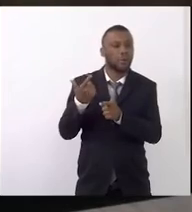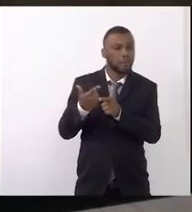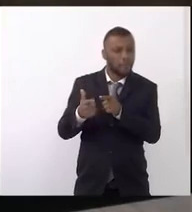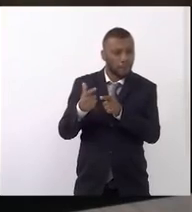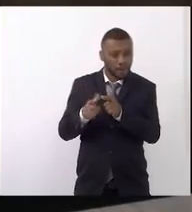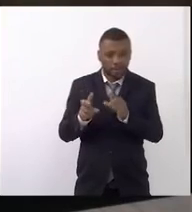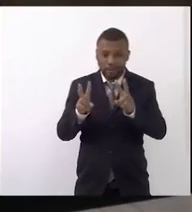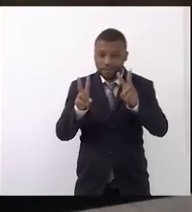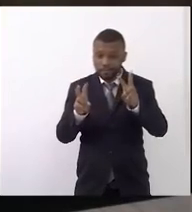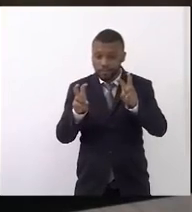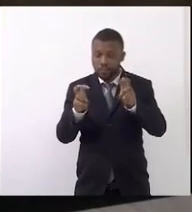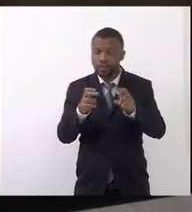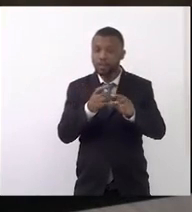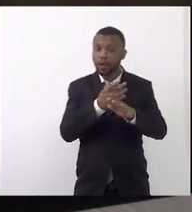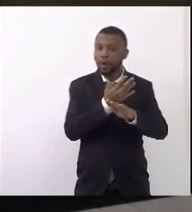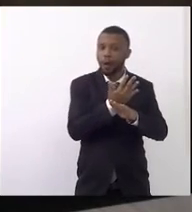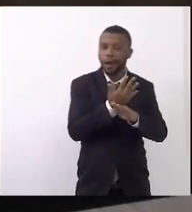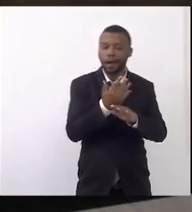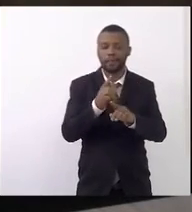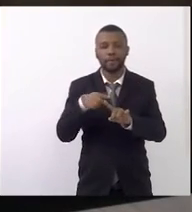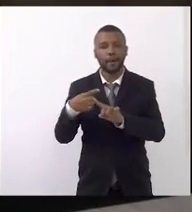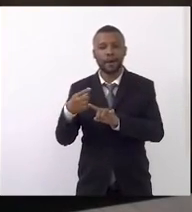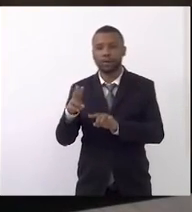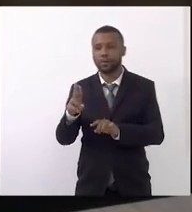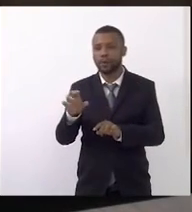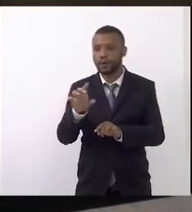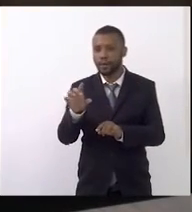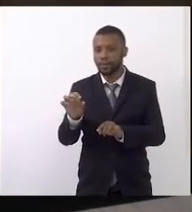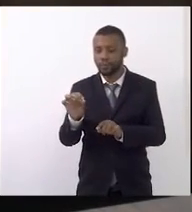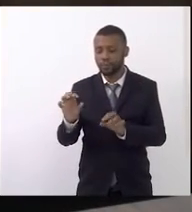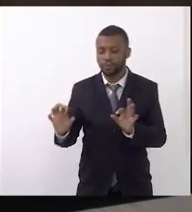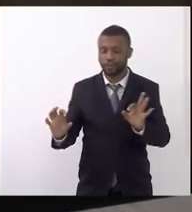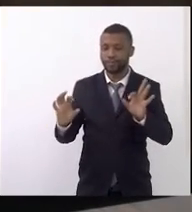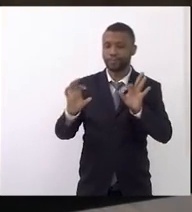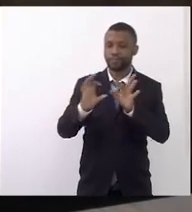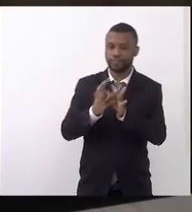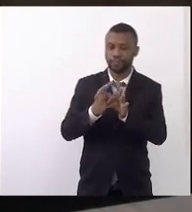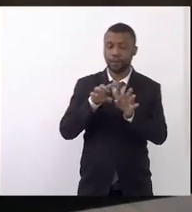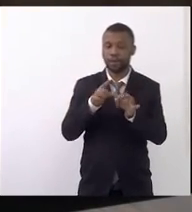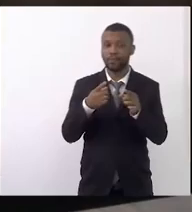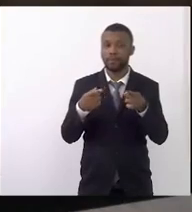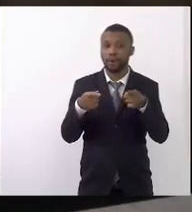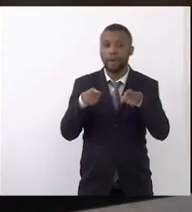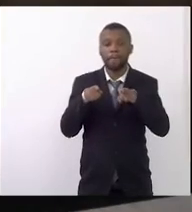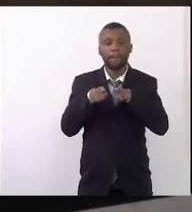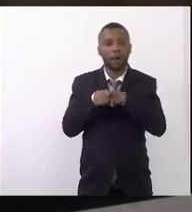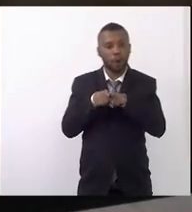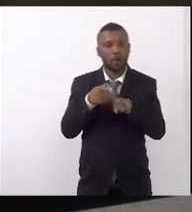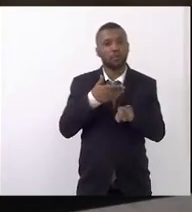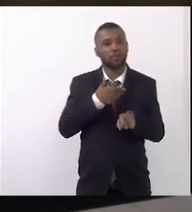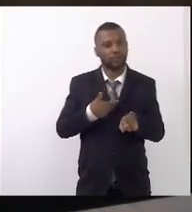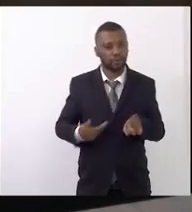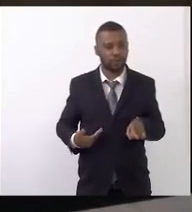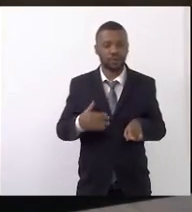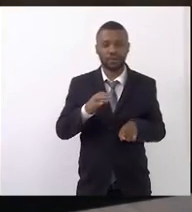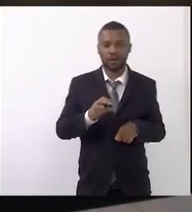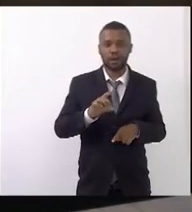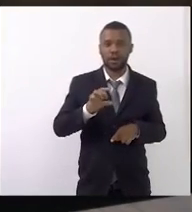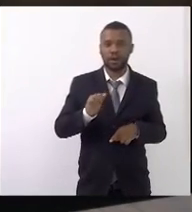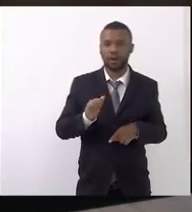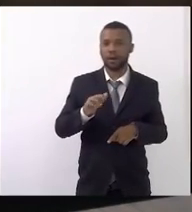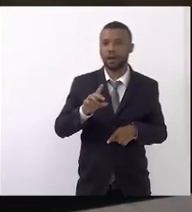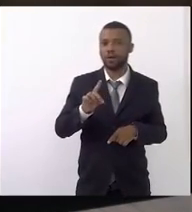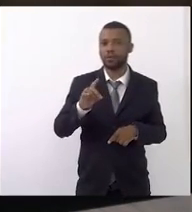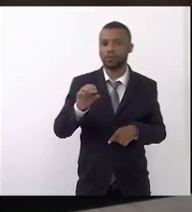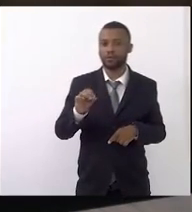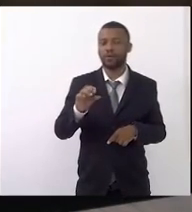a UESO, ele foi um aliado do governador Cláudio Castro e que ele era candidato